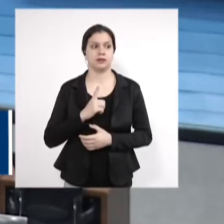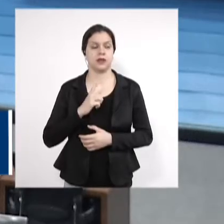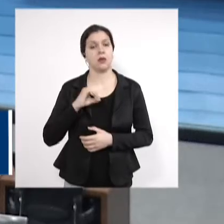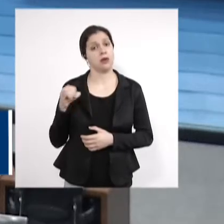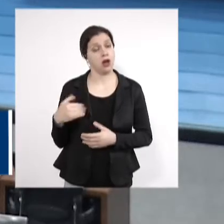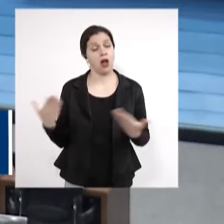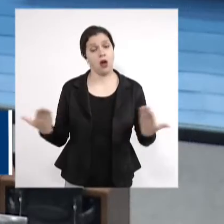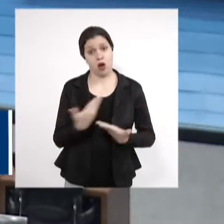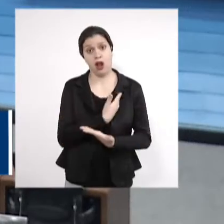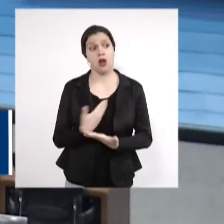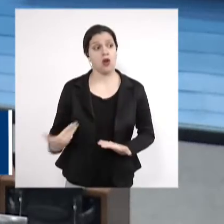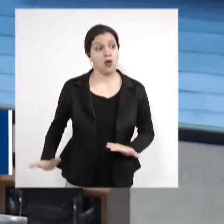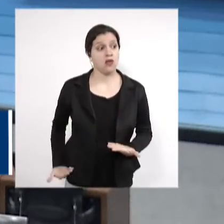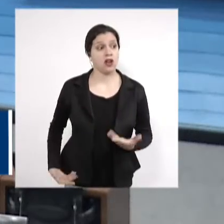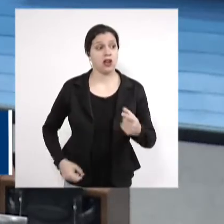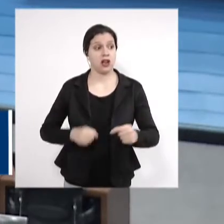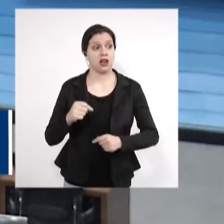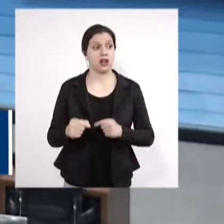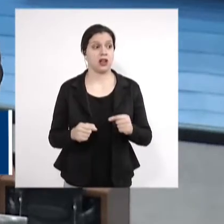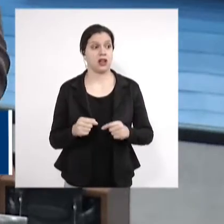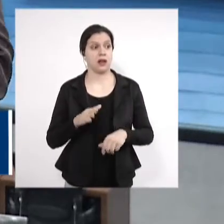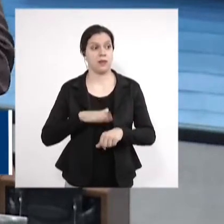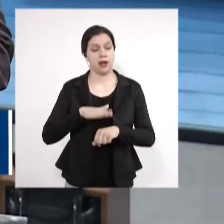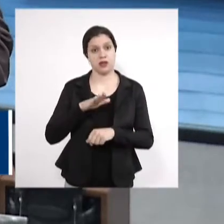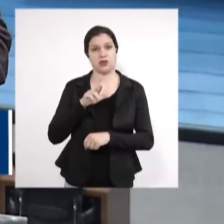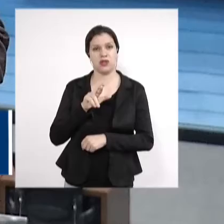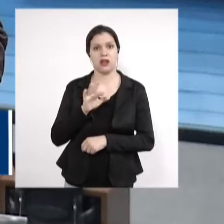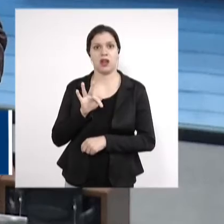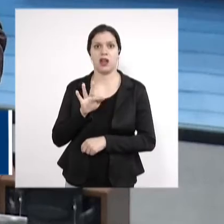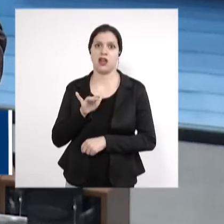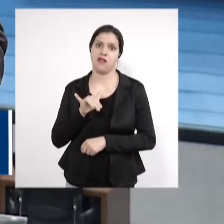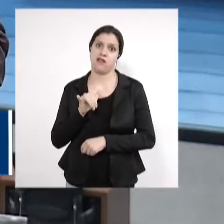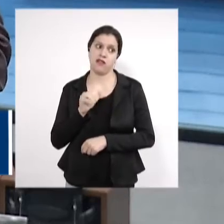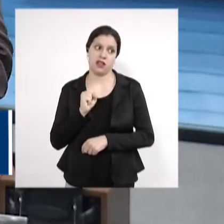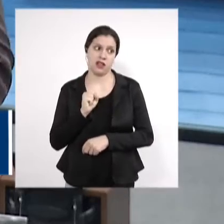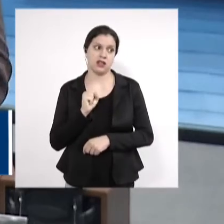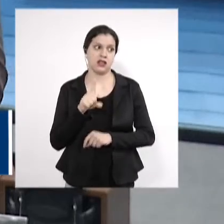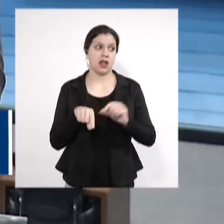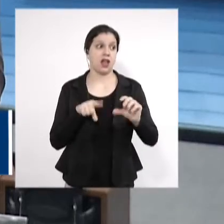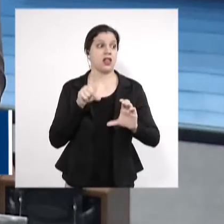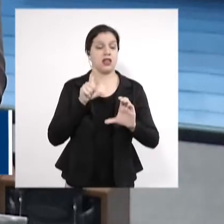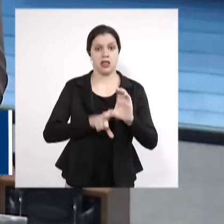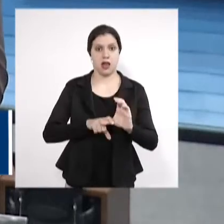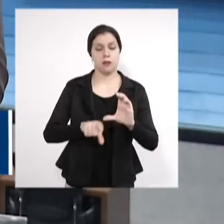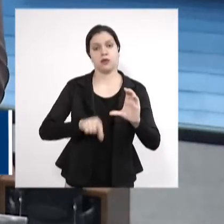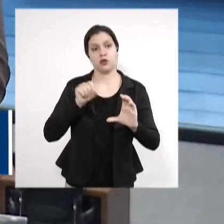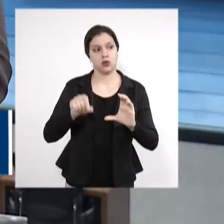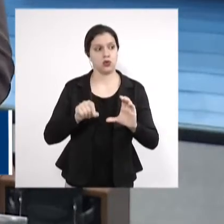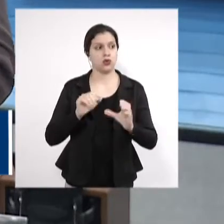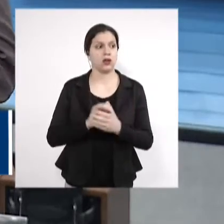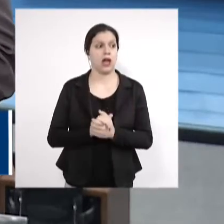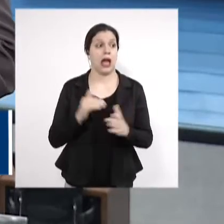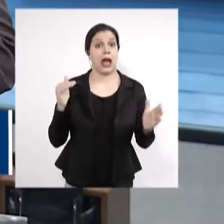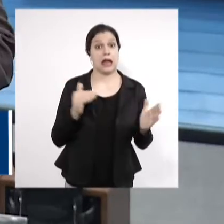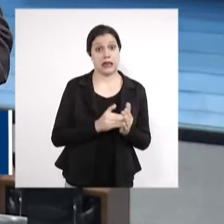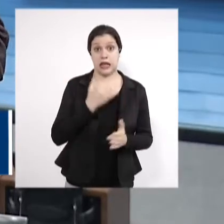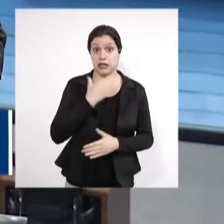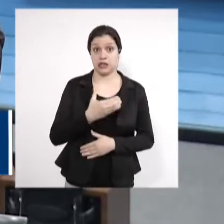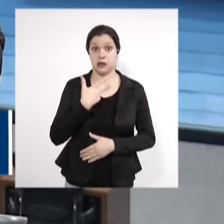que o governo está dando, que é tipo mais um refis, né? Que são débitos de até dezembro